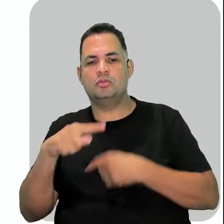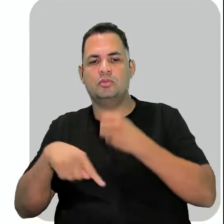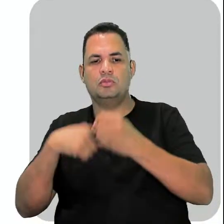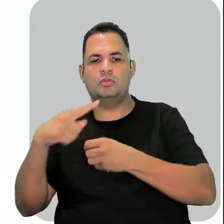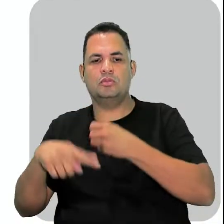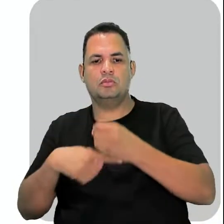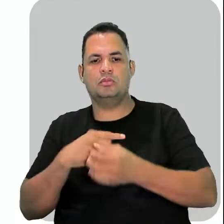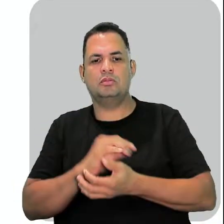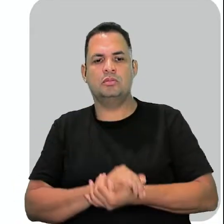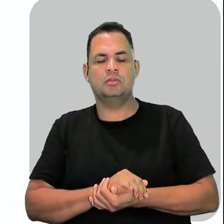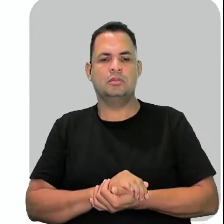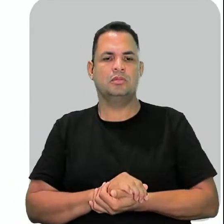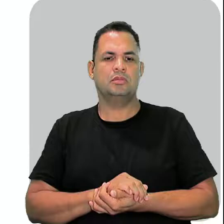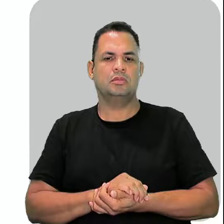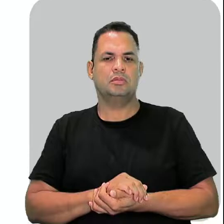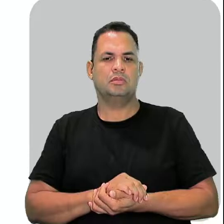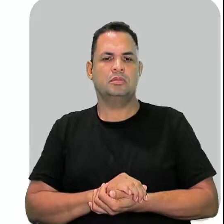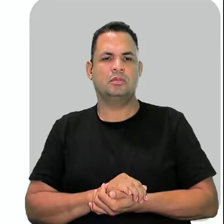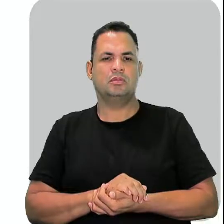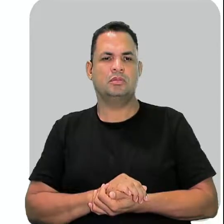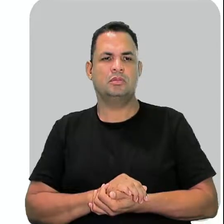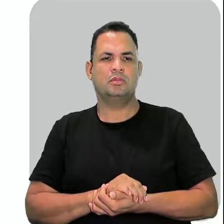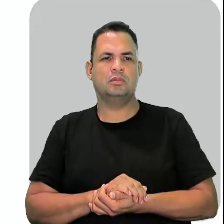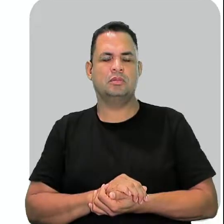isomeria de posição, nós vamos ter